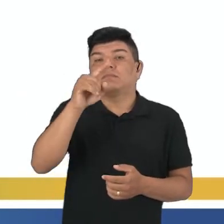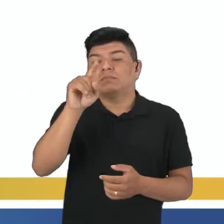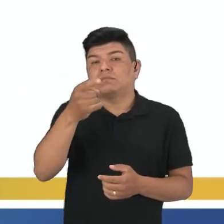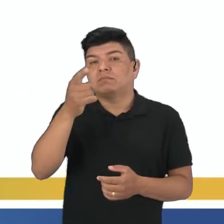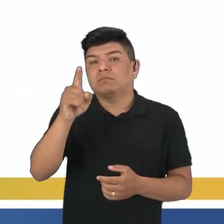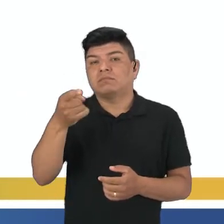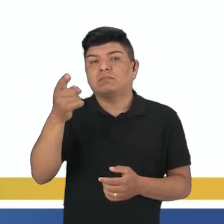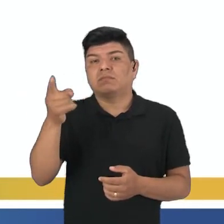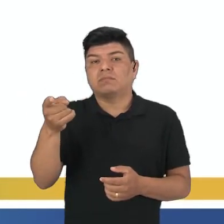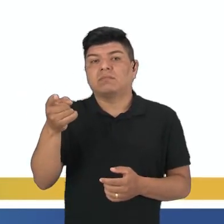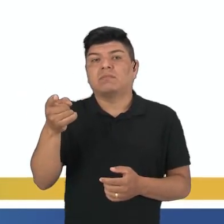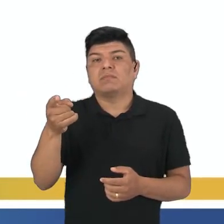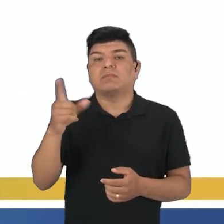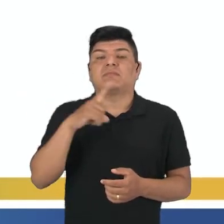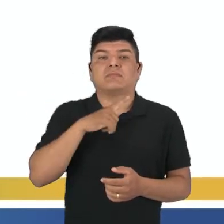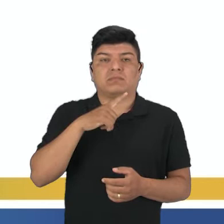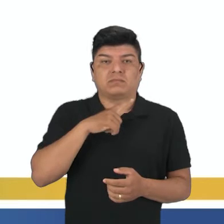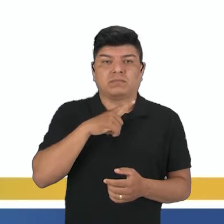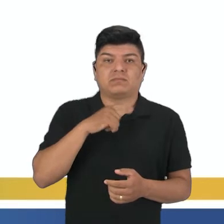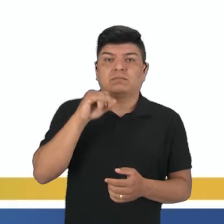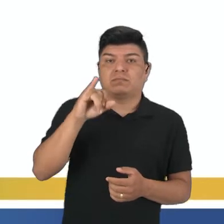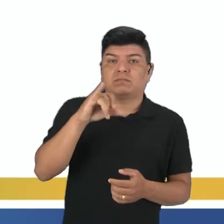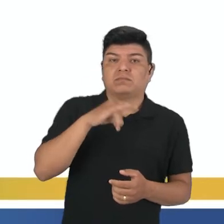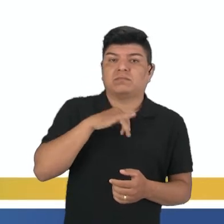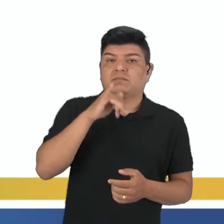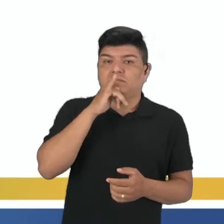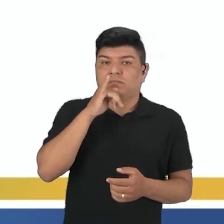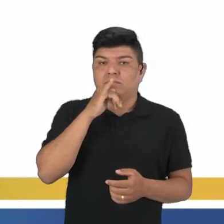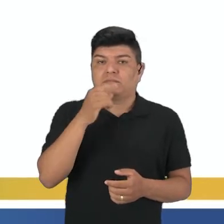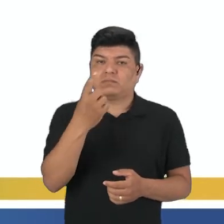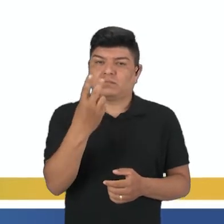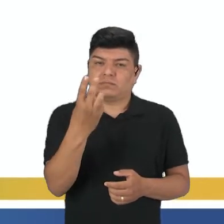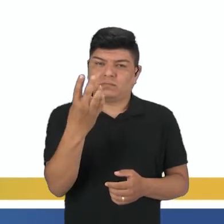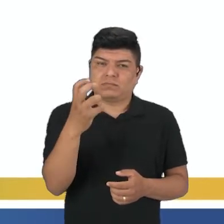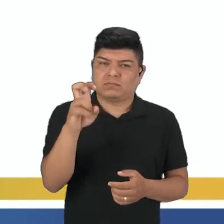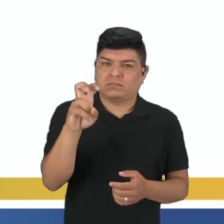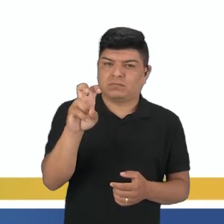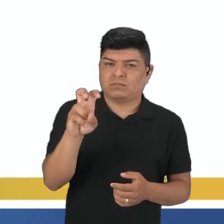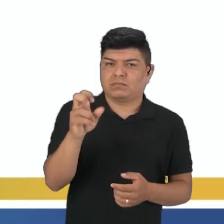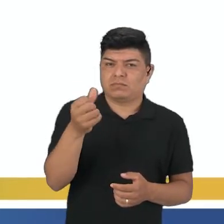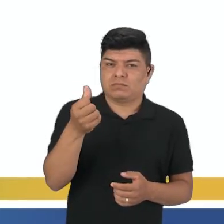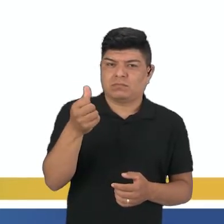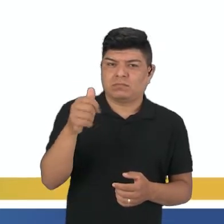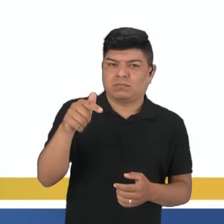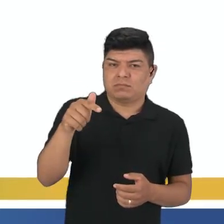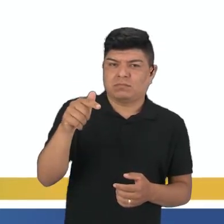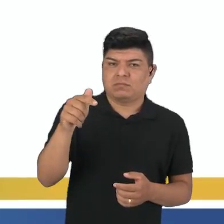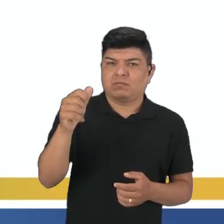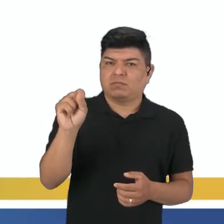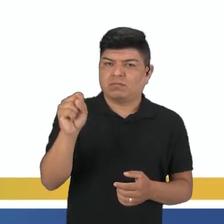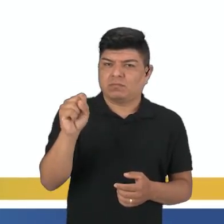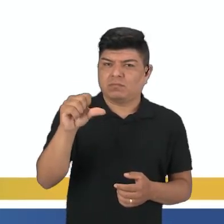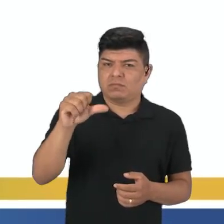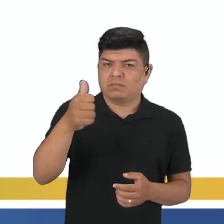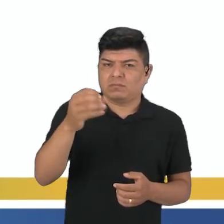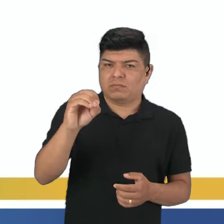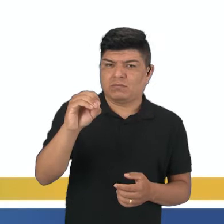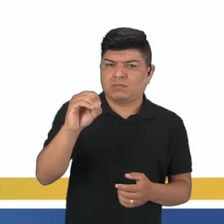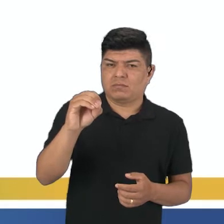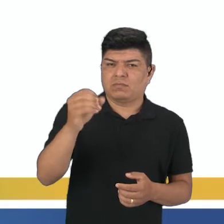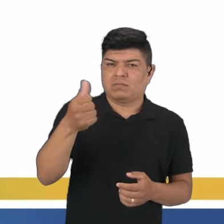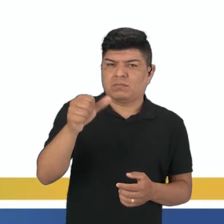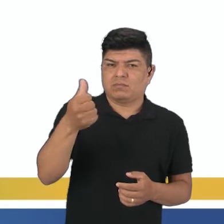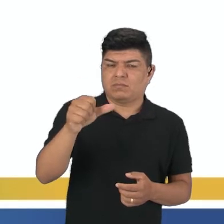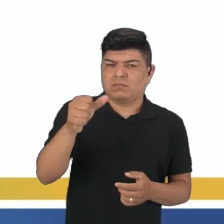quantos algarismos a vírgula ultrapassou. Se você contar, você vai ver, ó, 1, 2, 3, 4, 5, 6, 7, 8, 9,